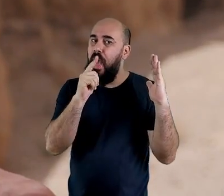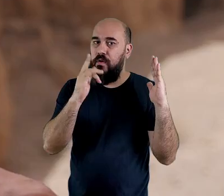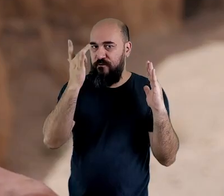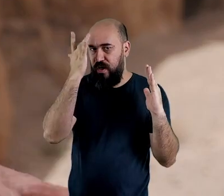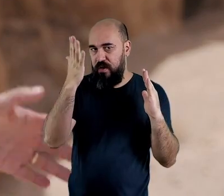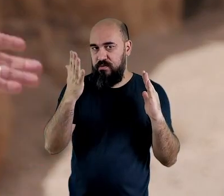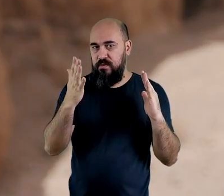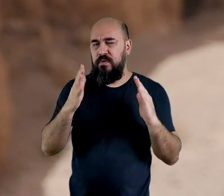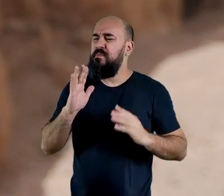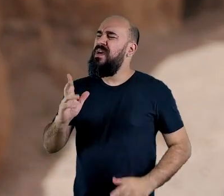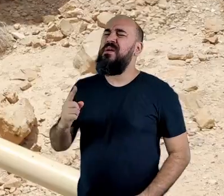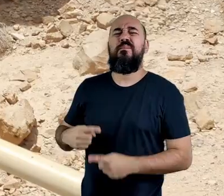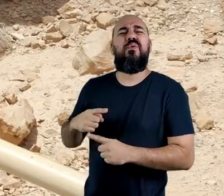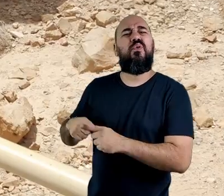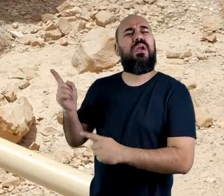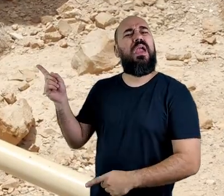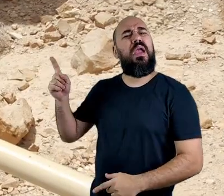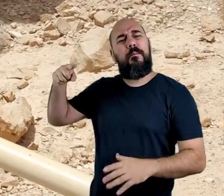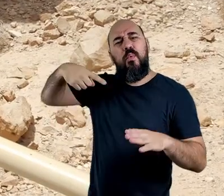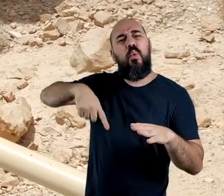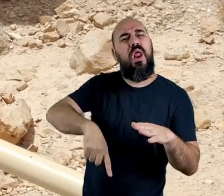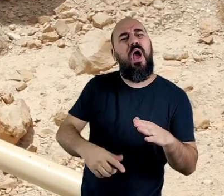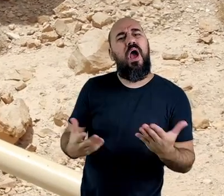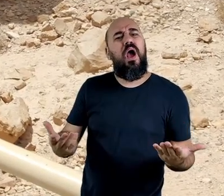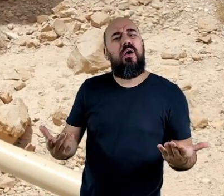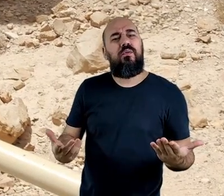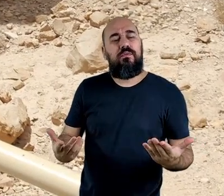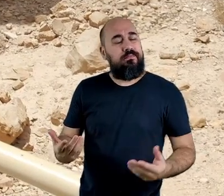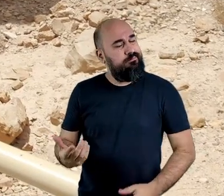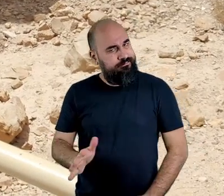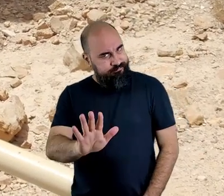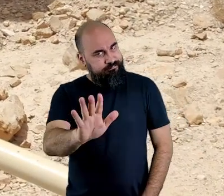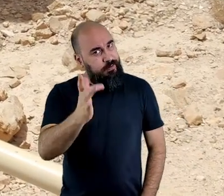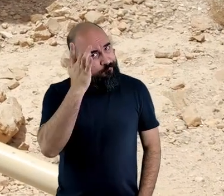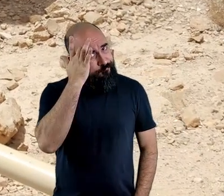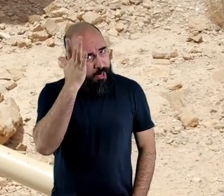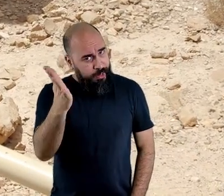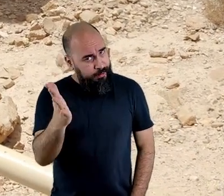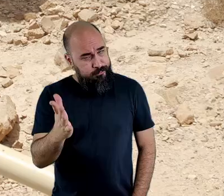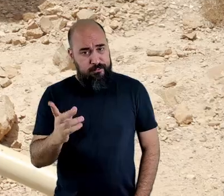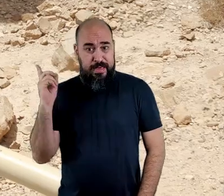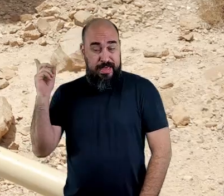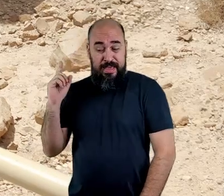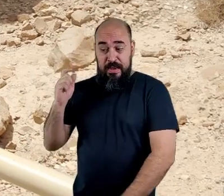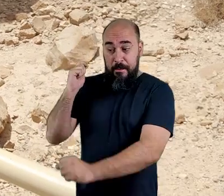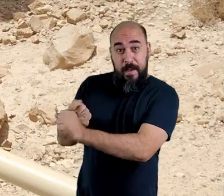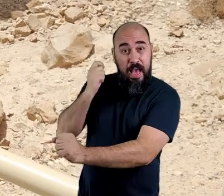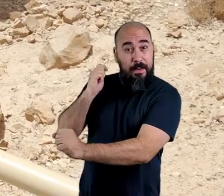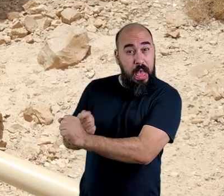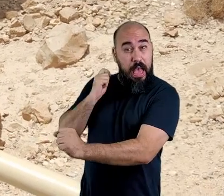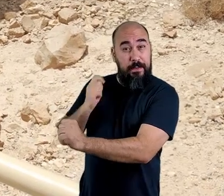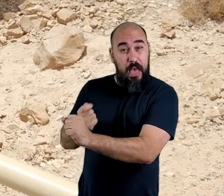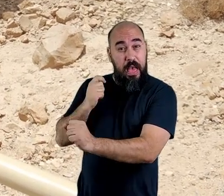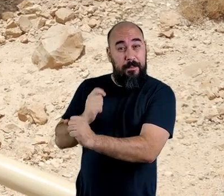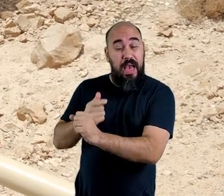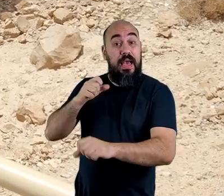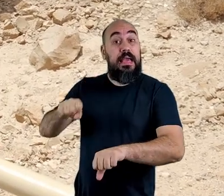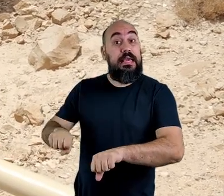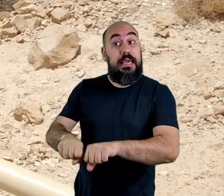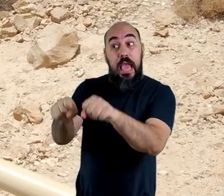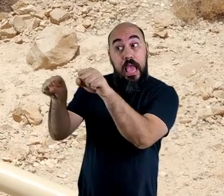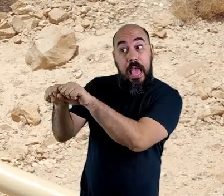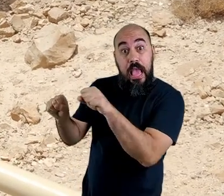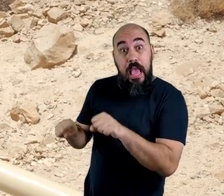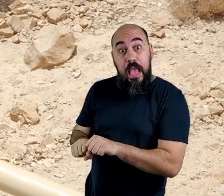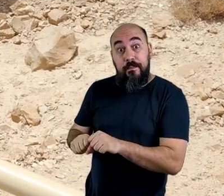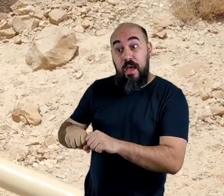simples. Tirar pedras daqui para construir o palácio. Então aqui era a pedreira, era o lugar que servia de fonte para